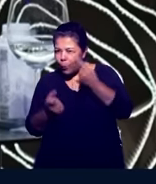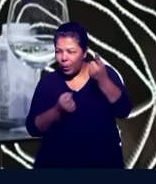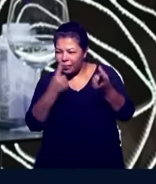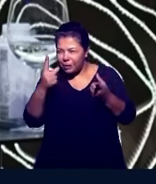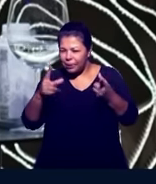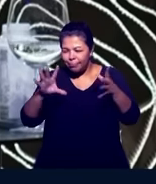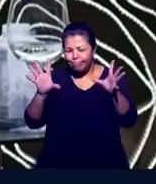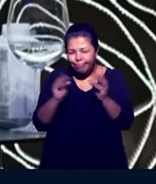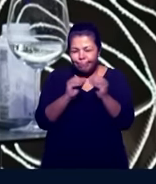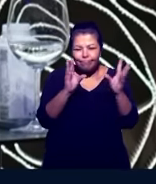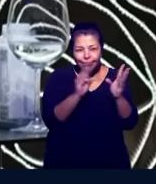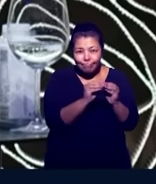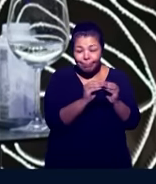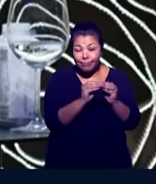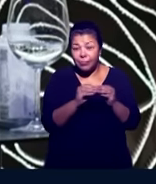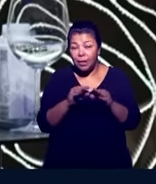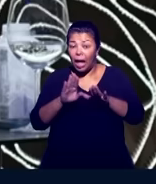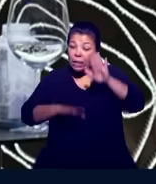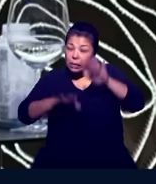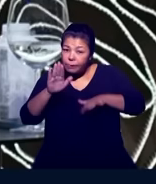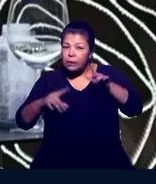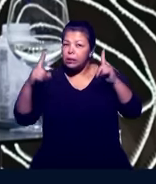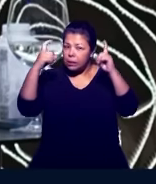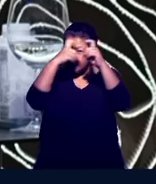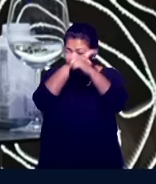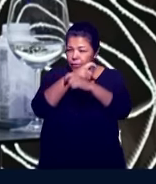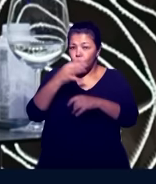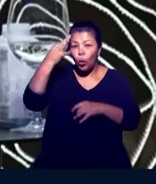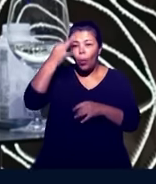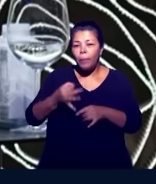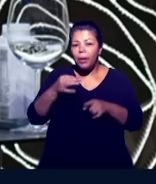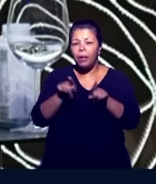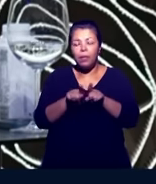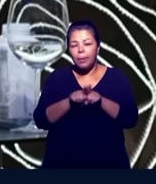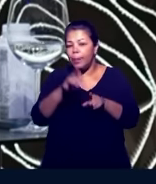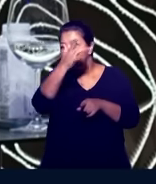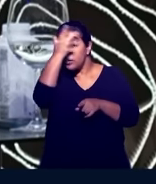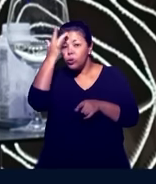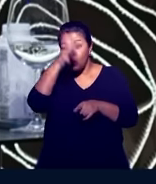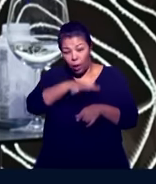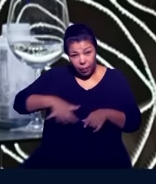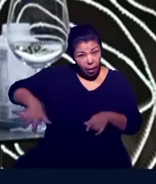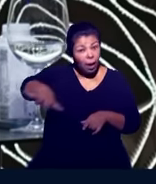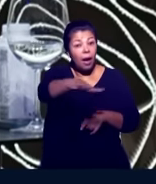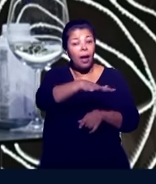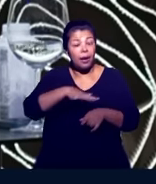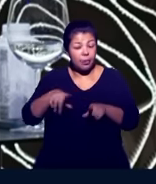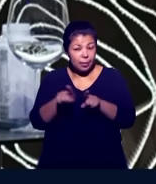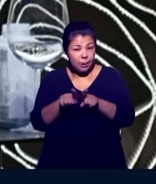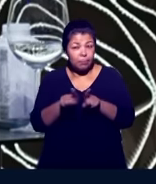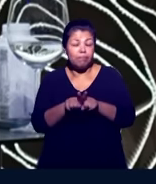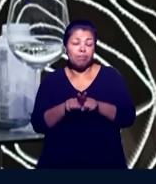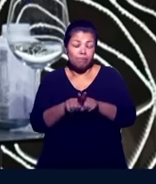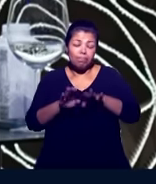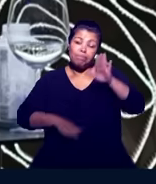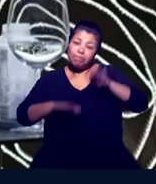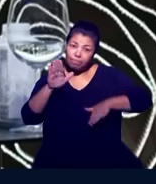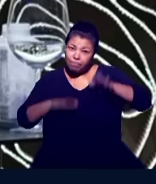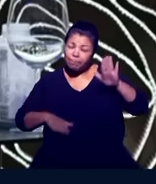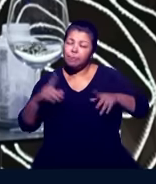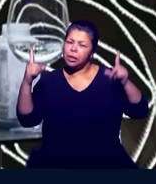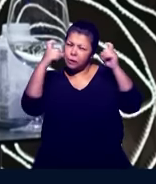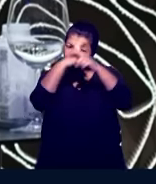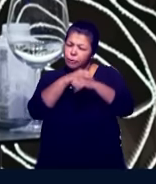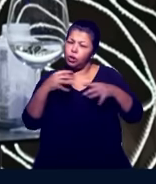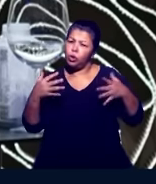para quem é do ramo até paraas pessoas que são de carreira lá da Fazenda houve uma certa dificuldade em compreender o que estava